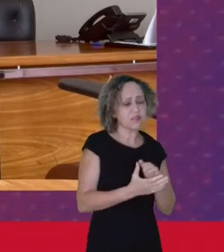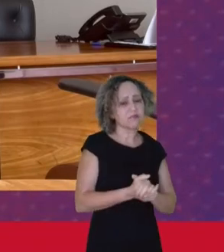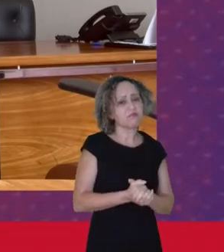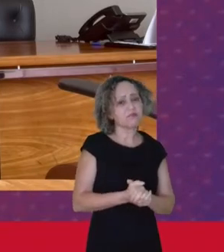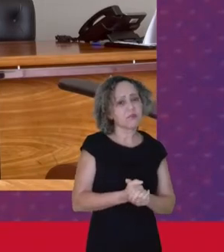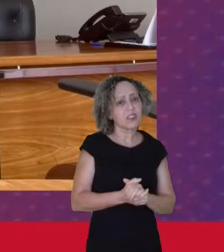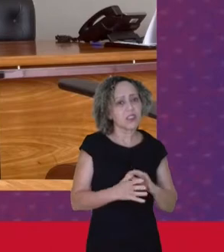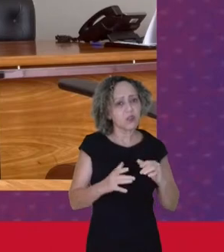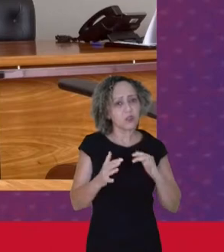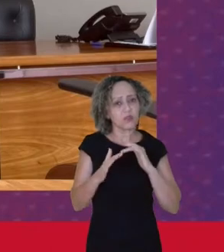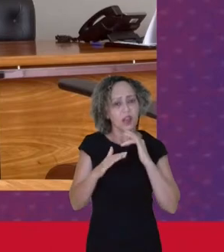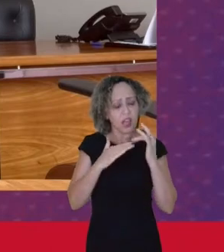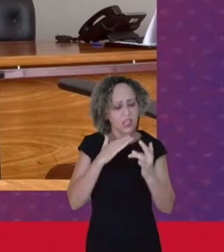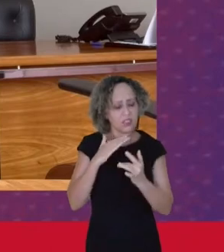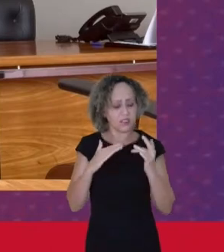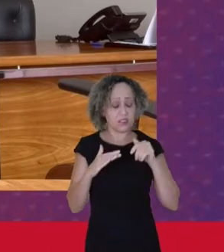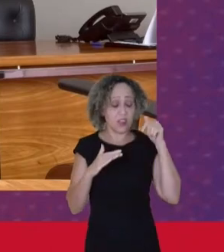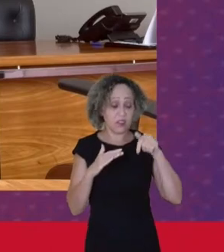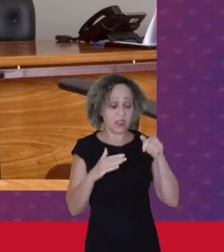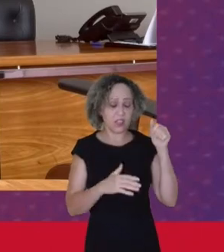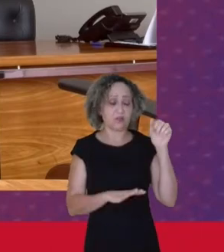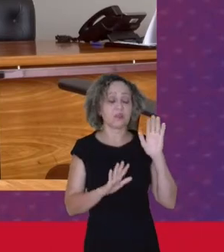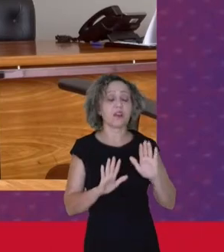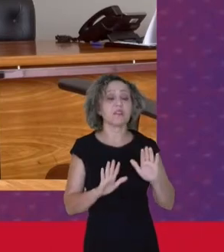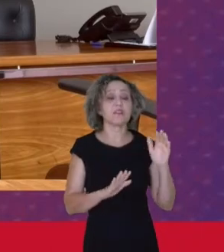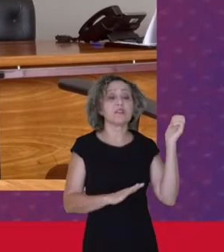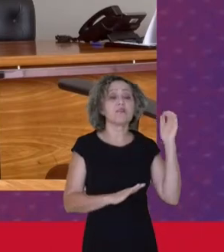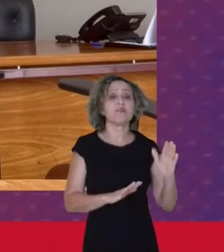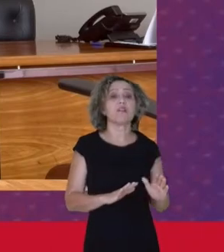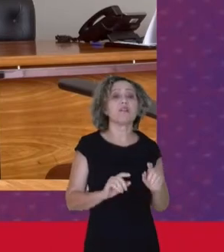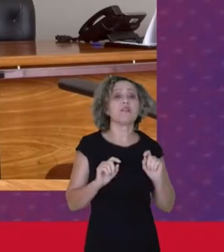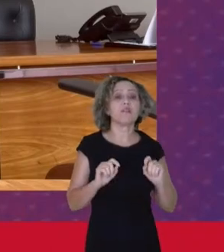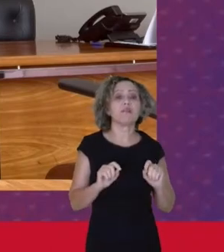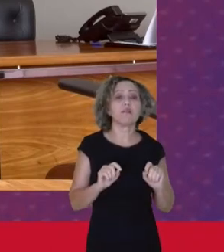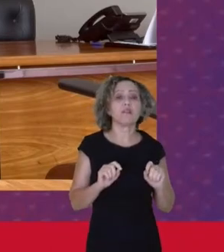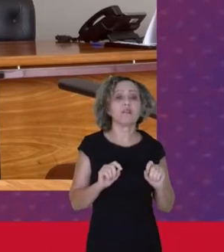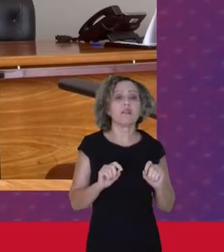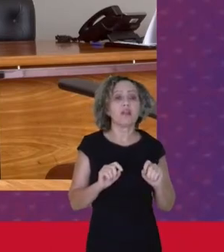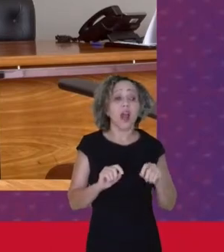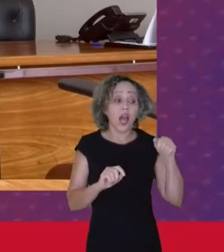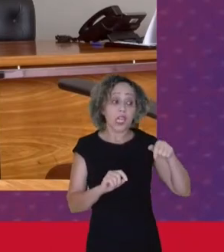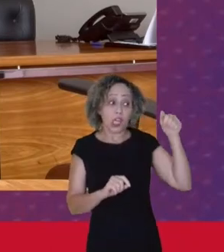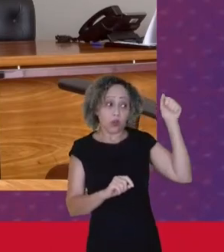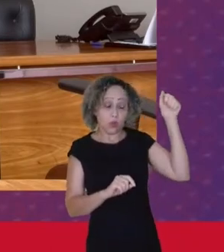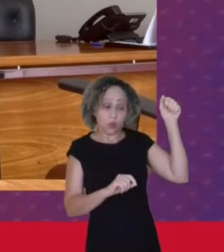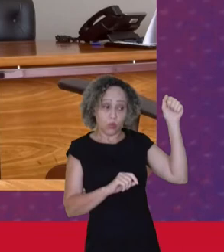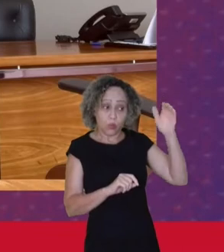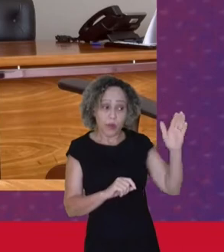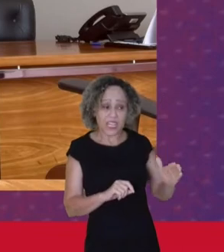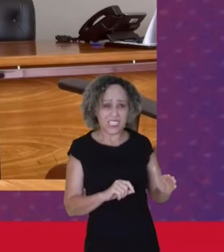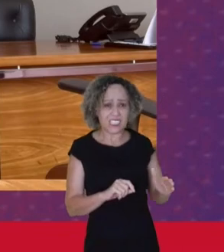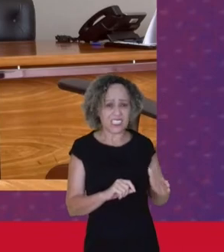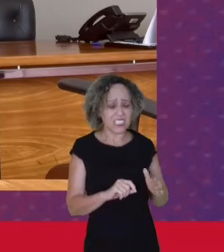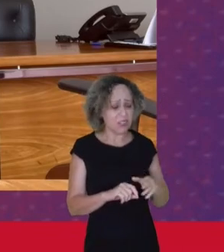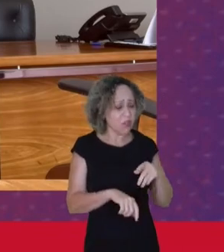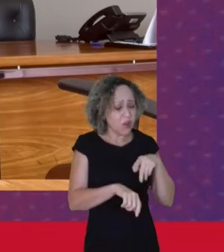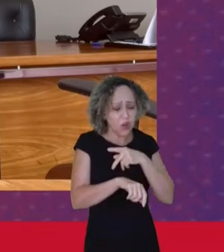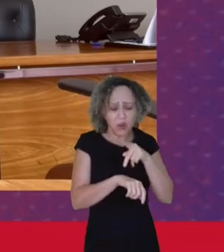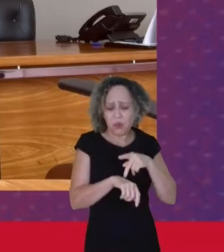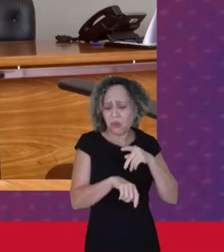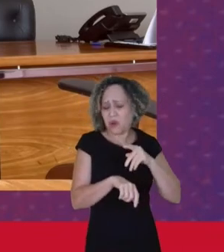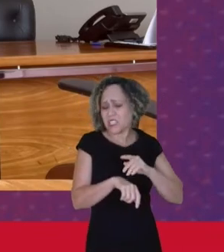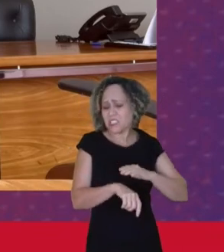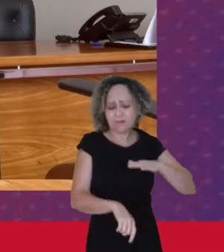redes sociais, o Brasil, ele é um dos países, né, onde as pessoas ficam mais tempo nas